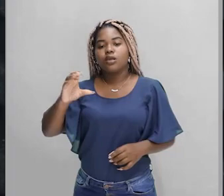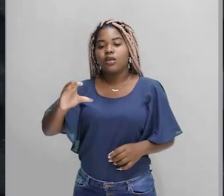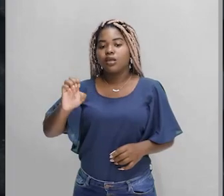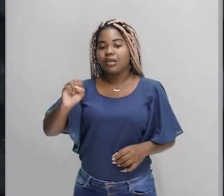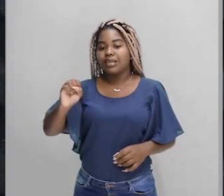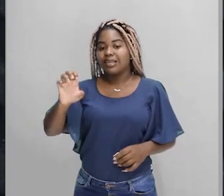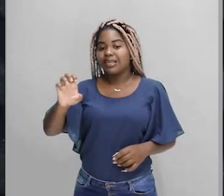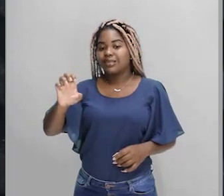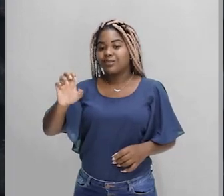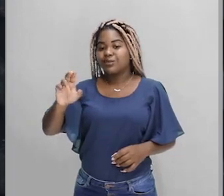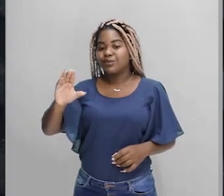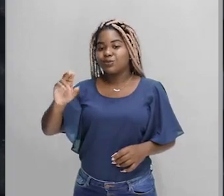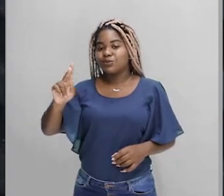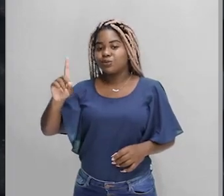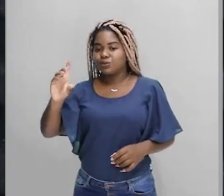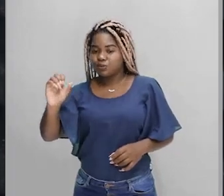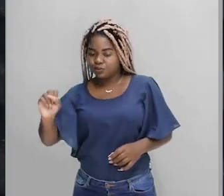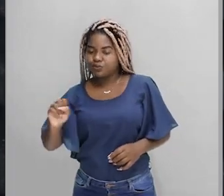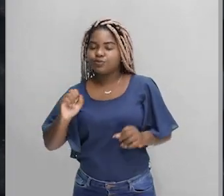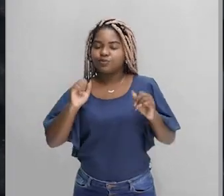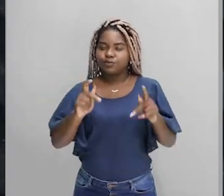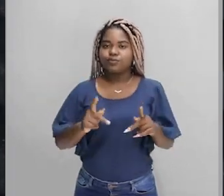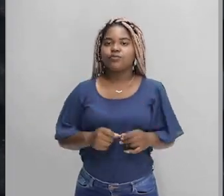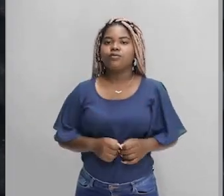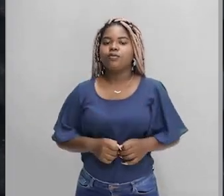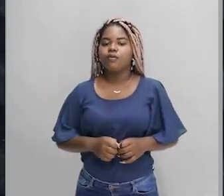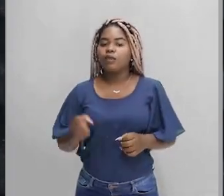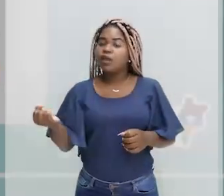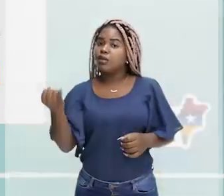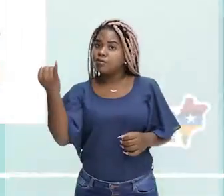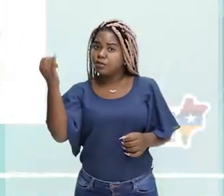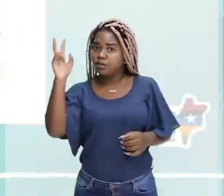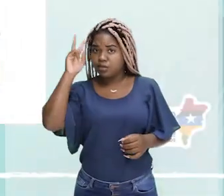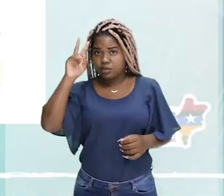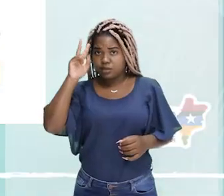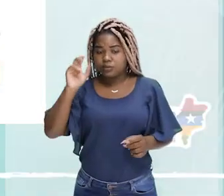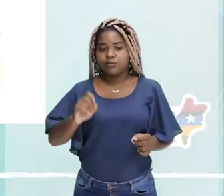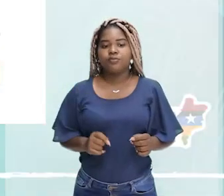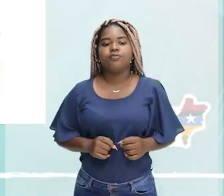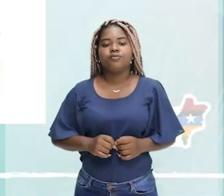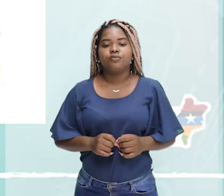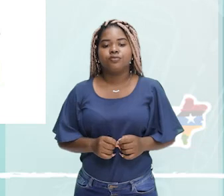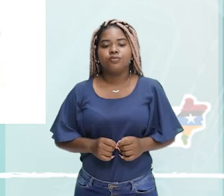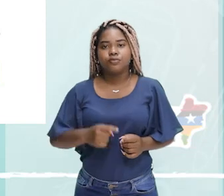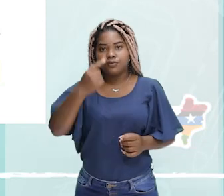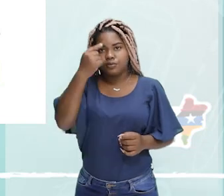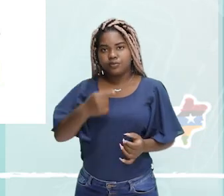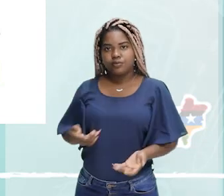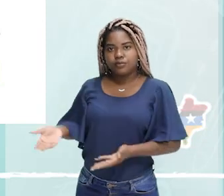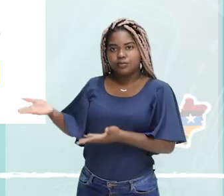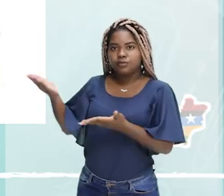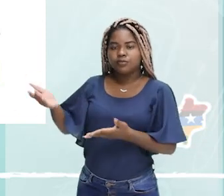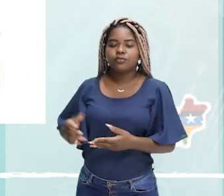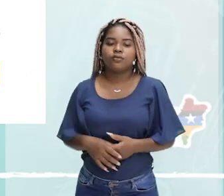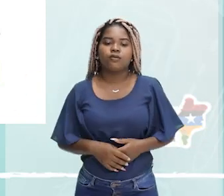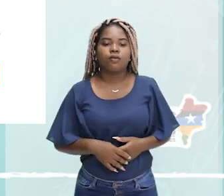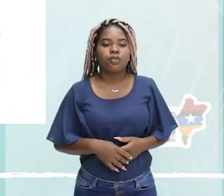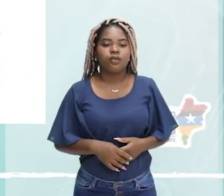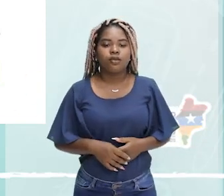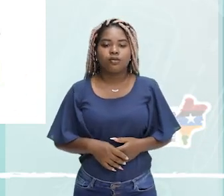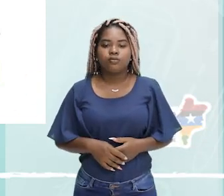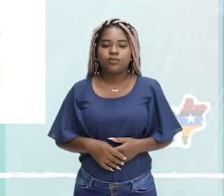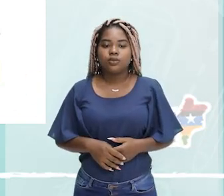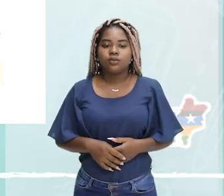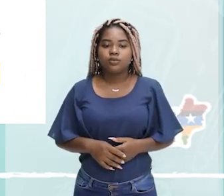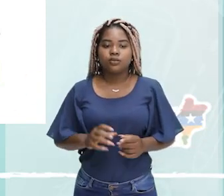coisa importante, quando a gente fala de estrutura geológica, lembra, não esquece, o escudo cristalino ou maciço